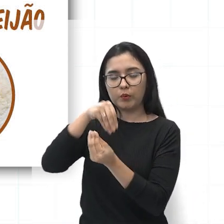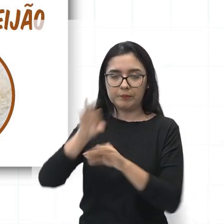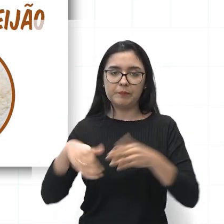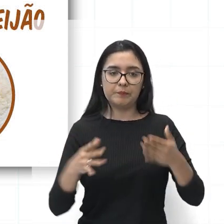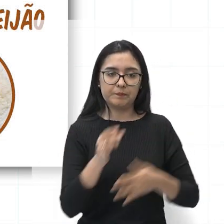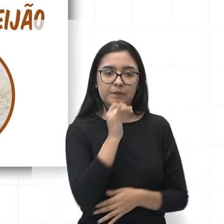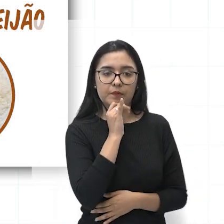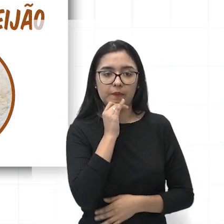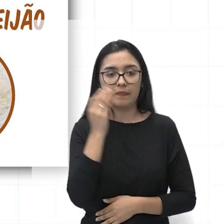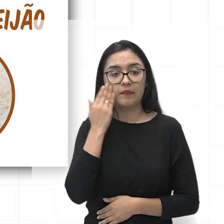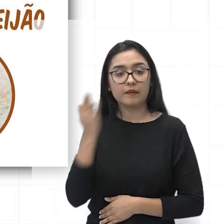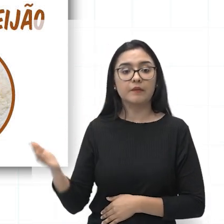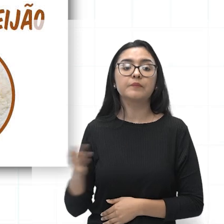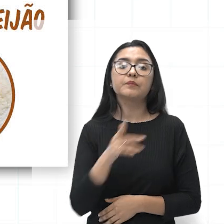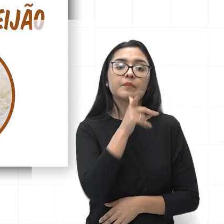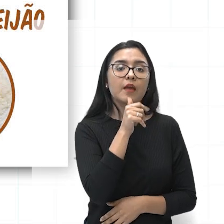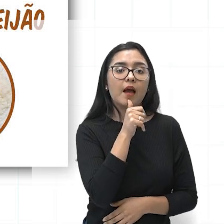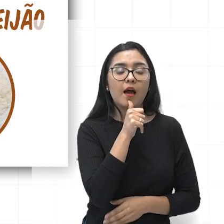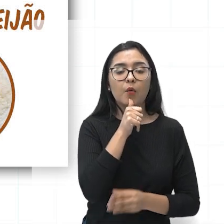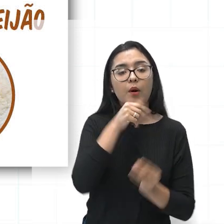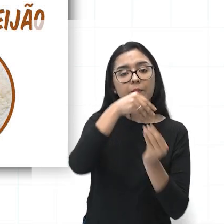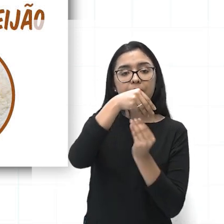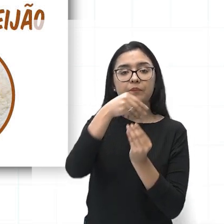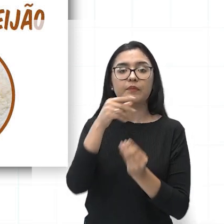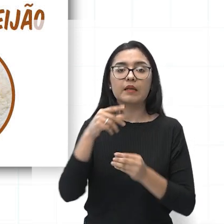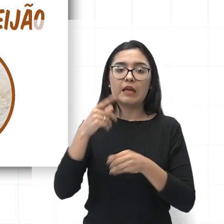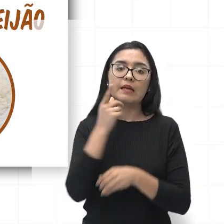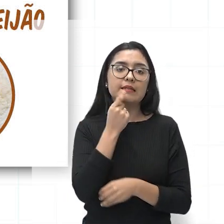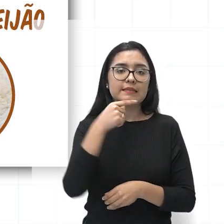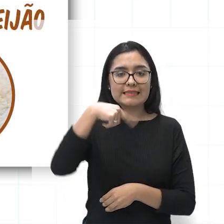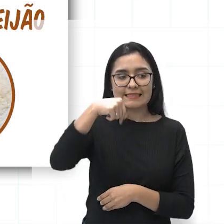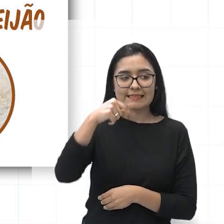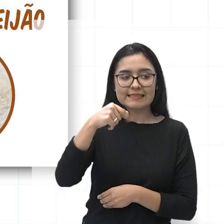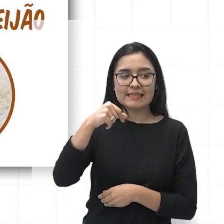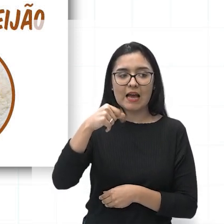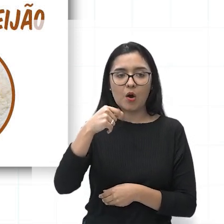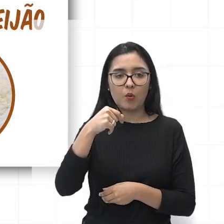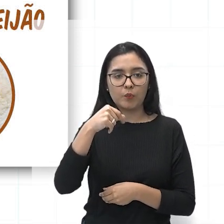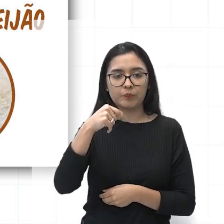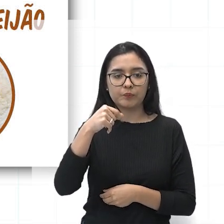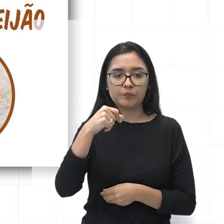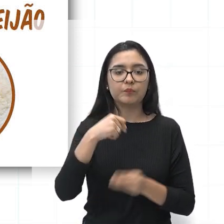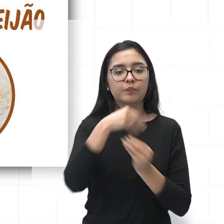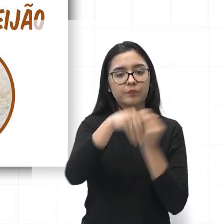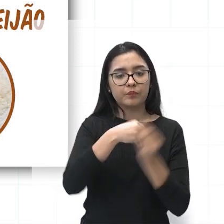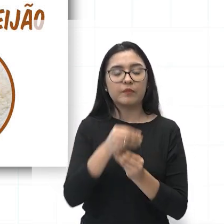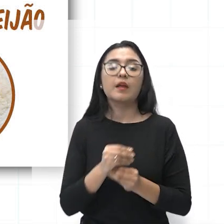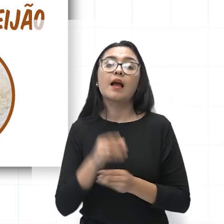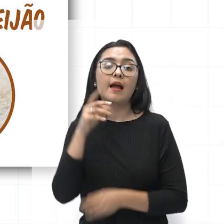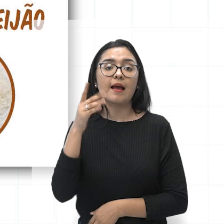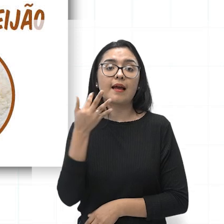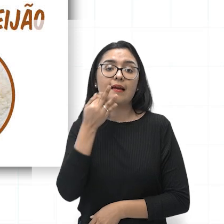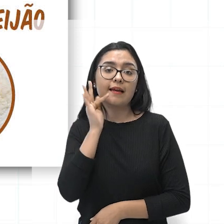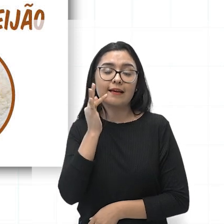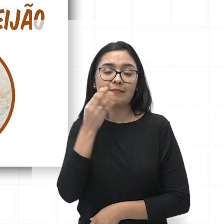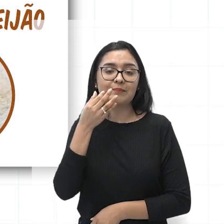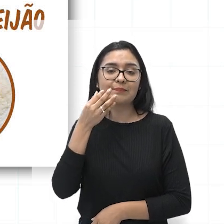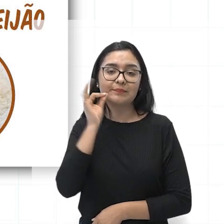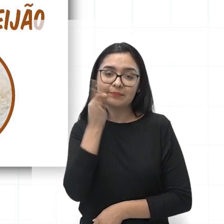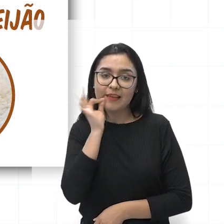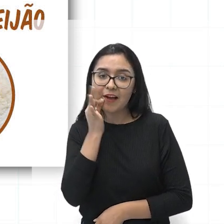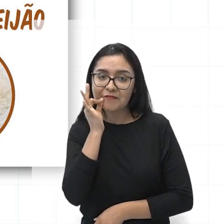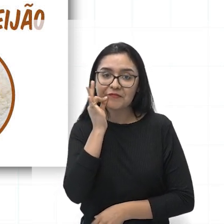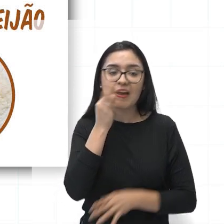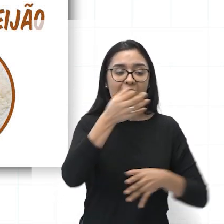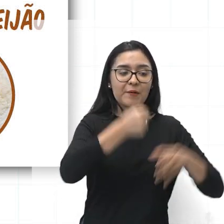exemplo. Água com sal, você mistura a água com sal. Café com leite, você faz também